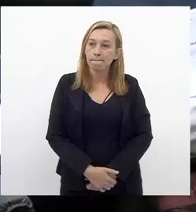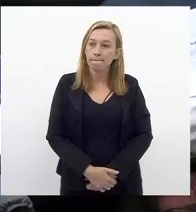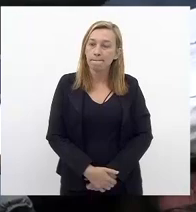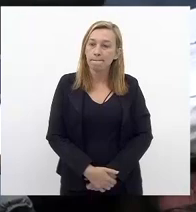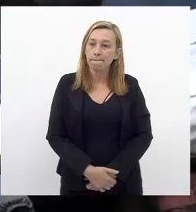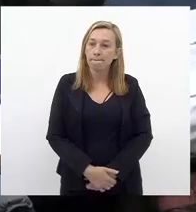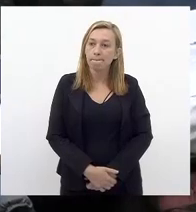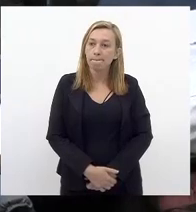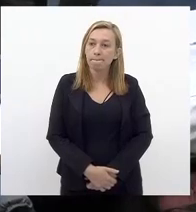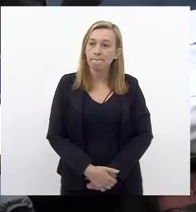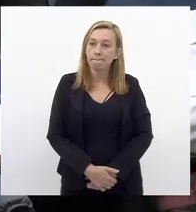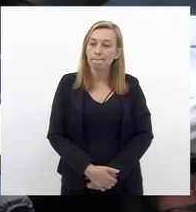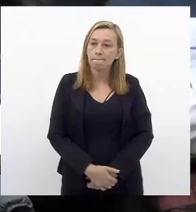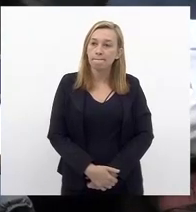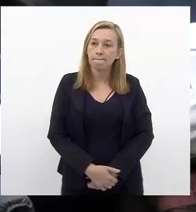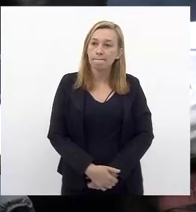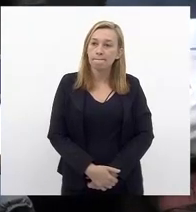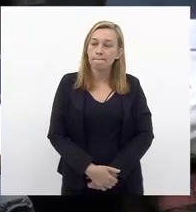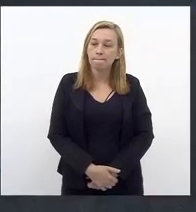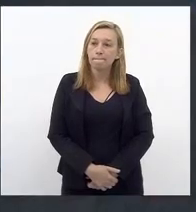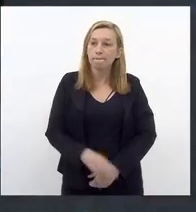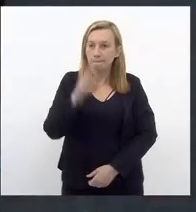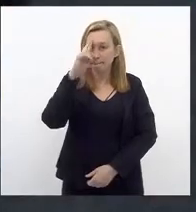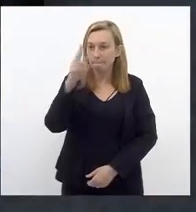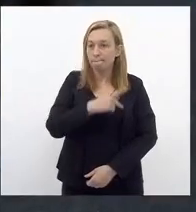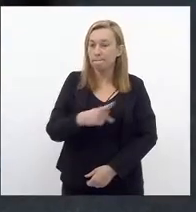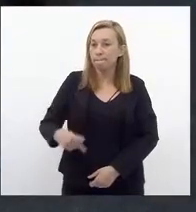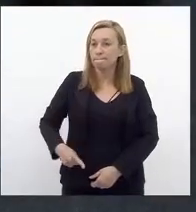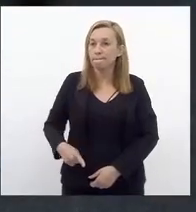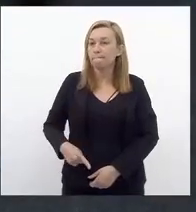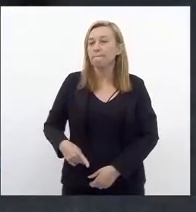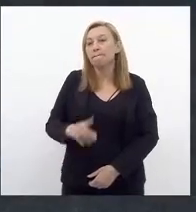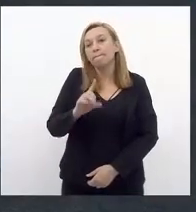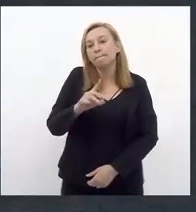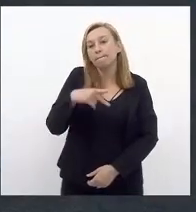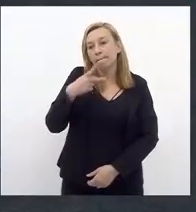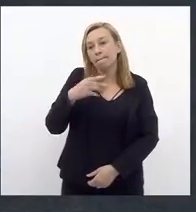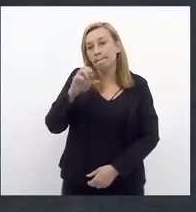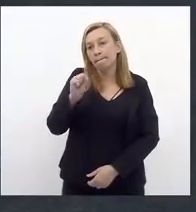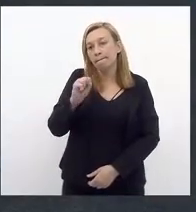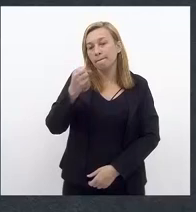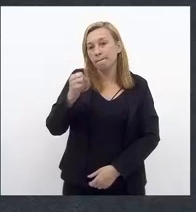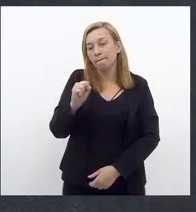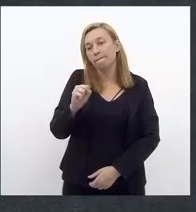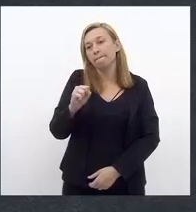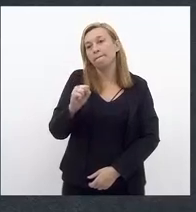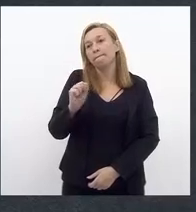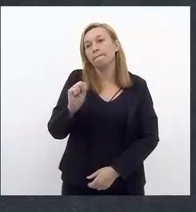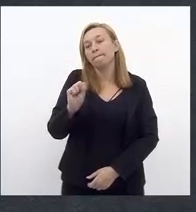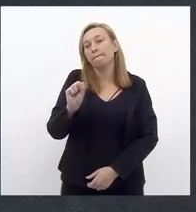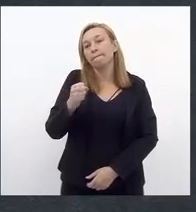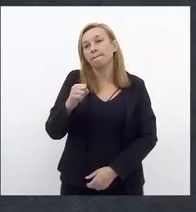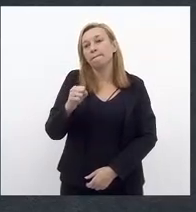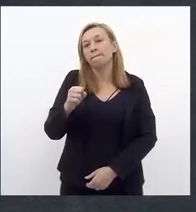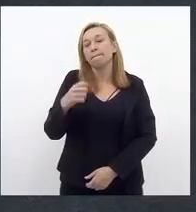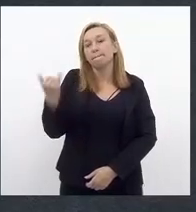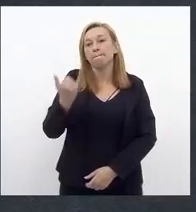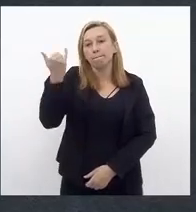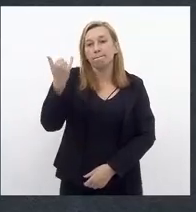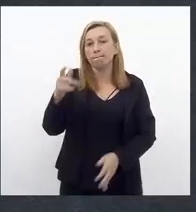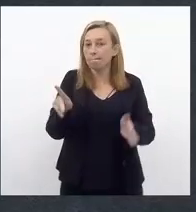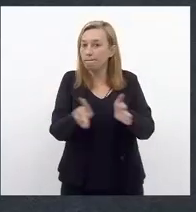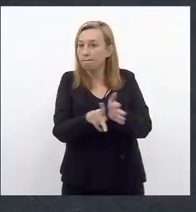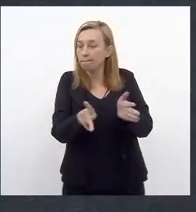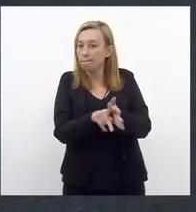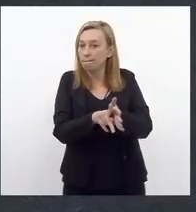o seu presidente apenas ressaltar em 30 segundos a importância desse projeto que consolida